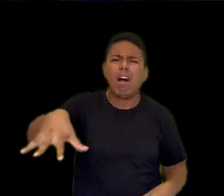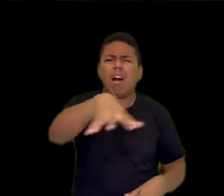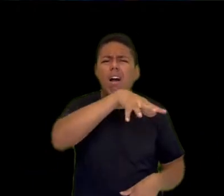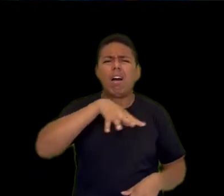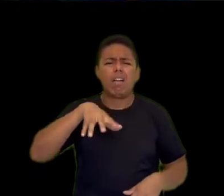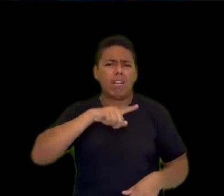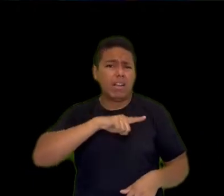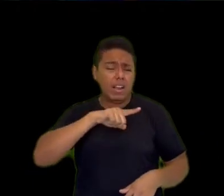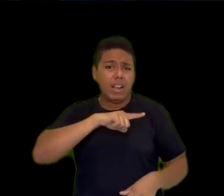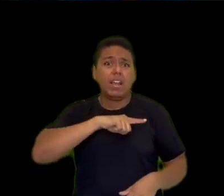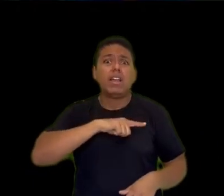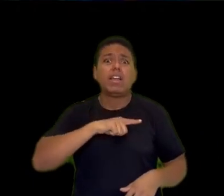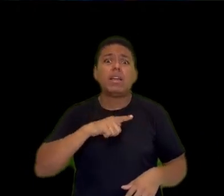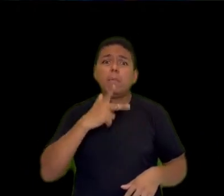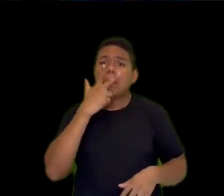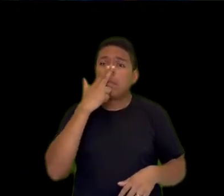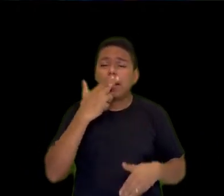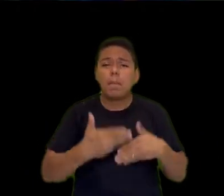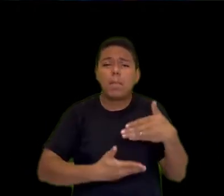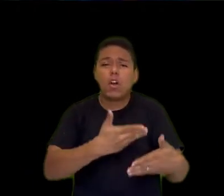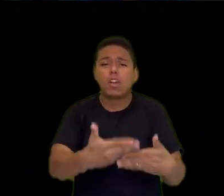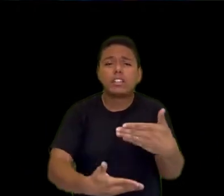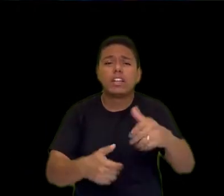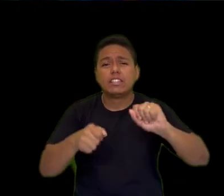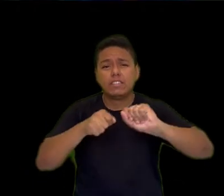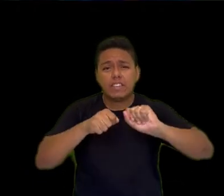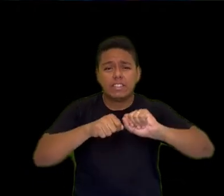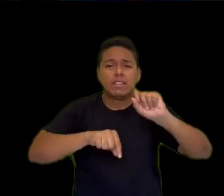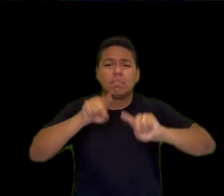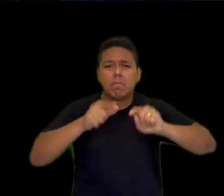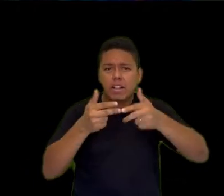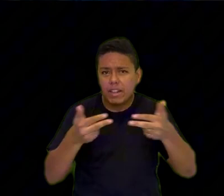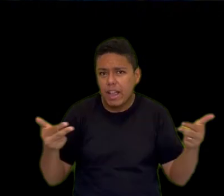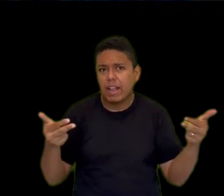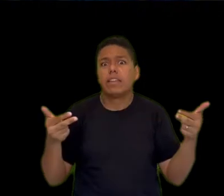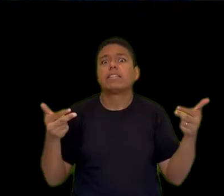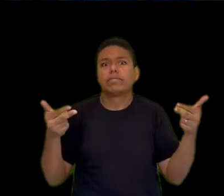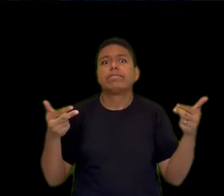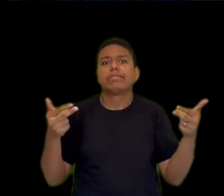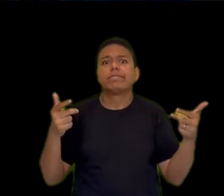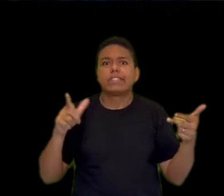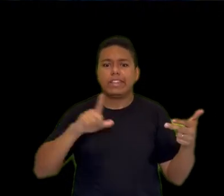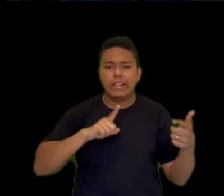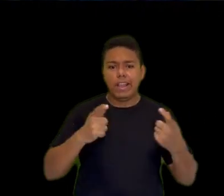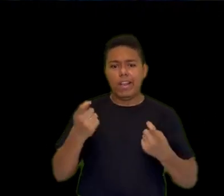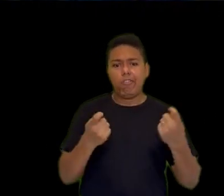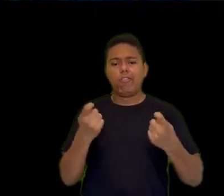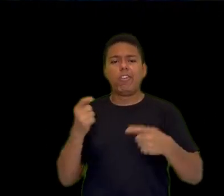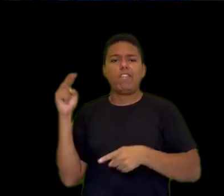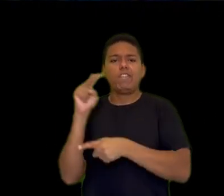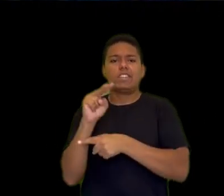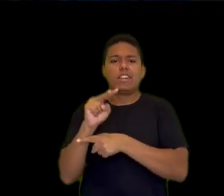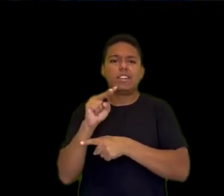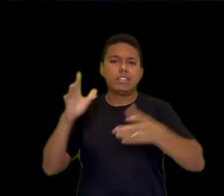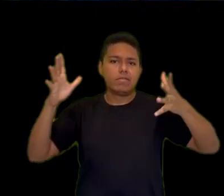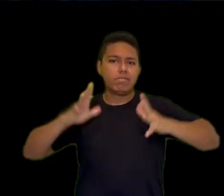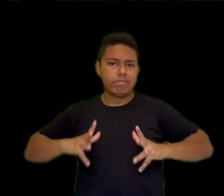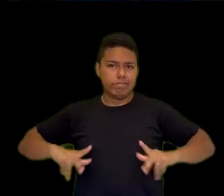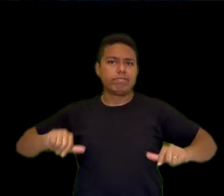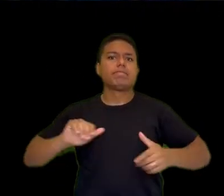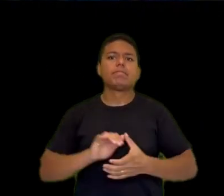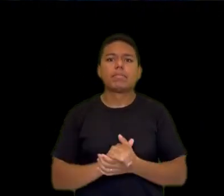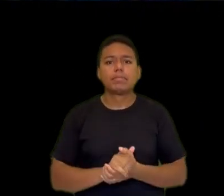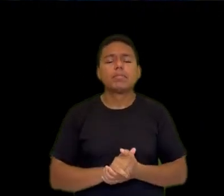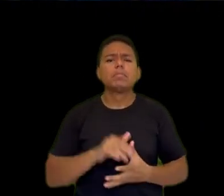bens e produtos submetidos ao controle e fiscalização sanitária. Ou seja, São vários objetos e áreas